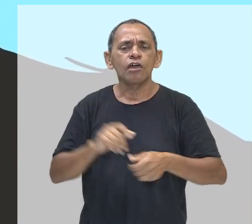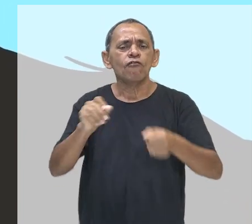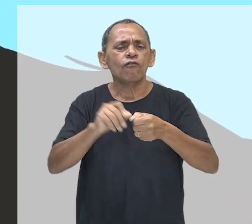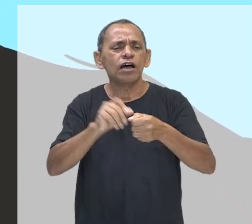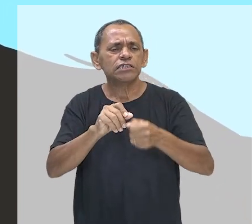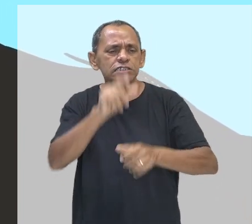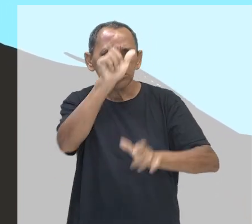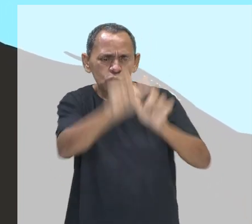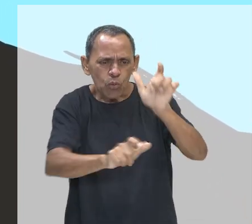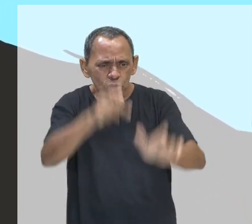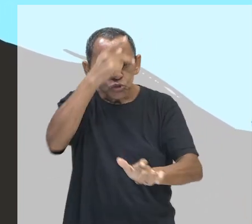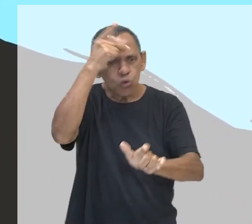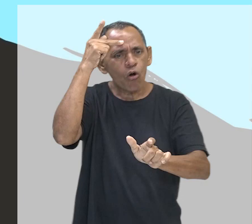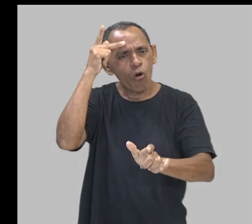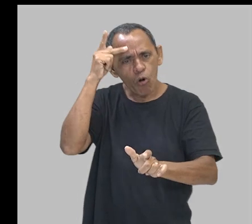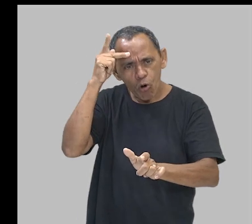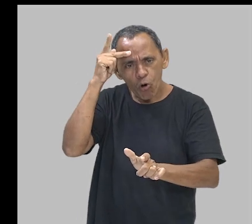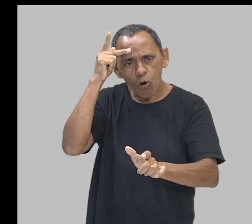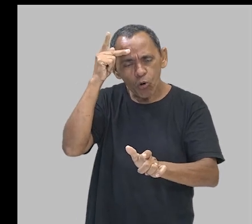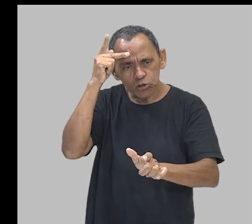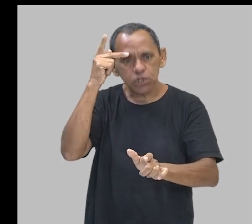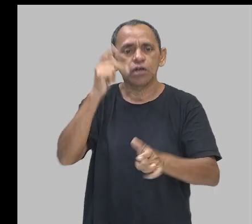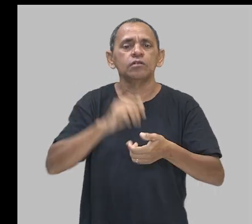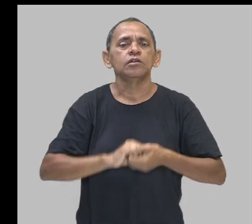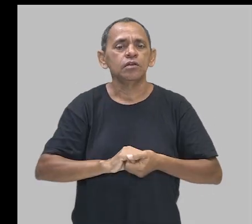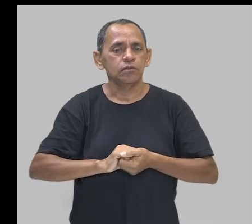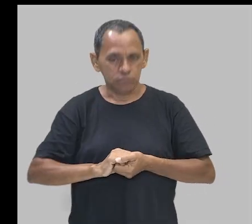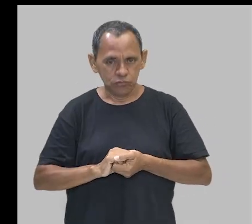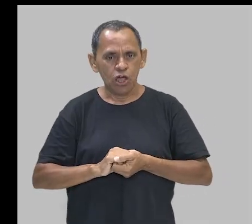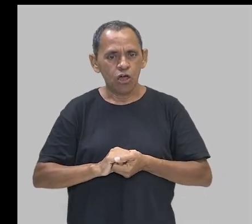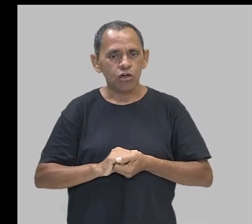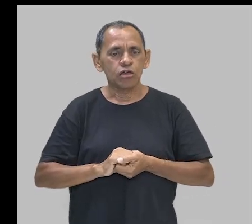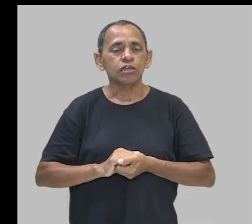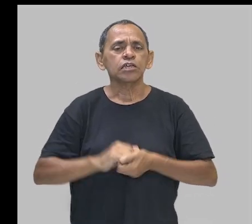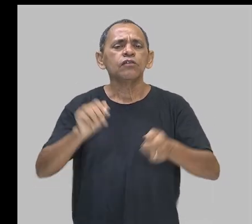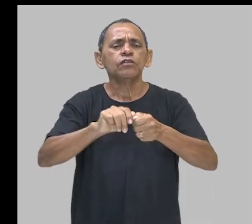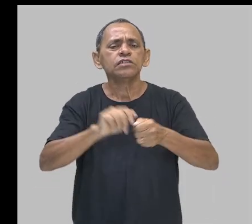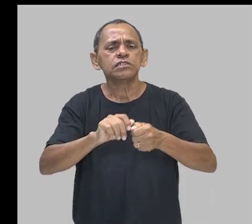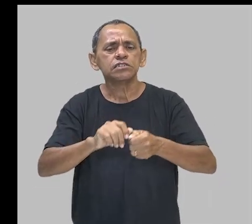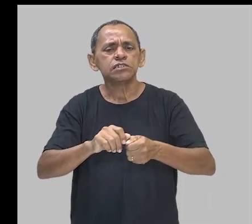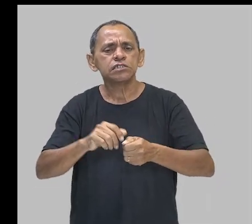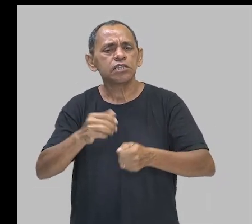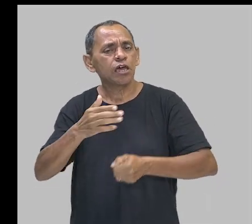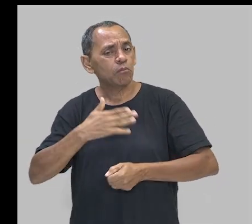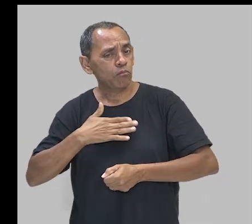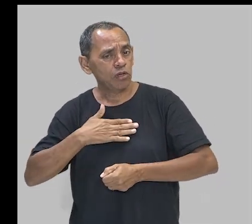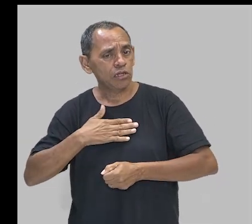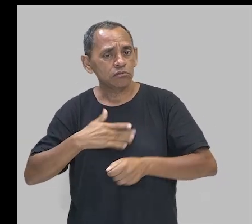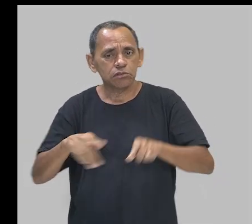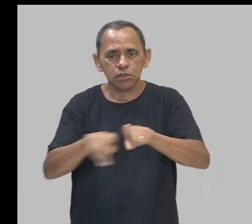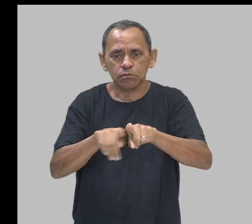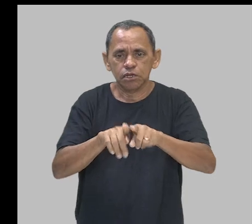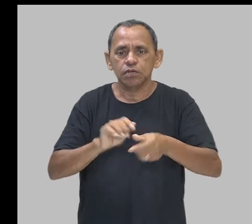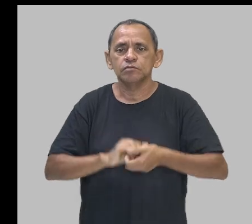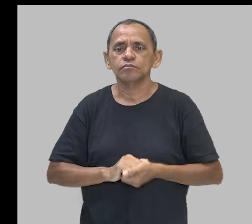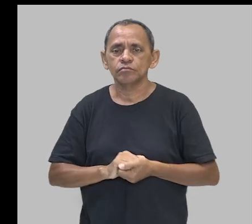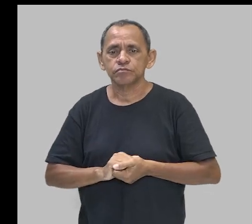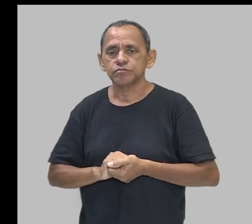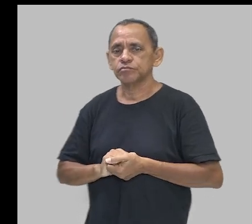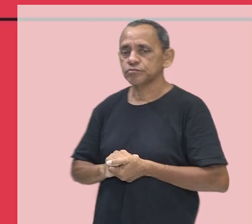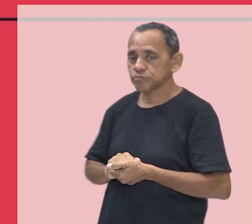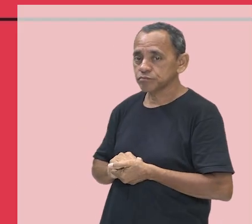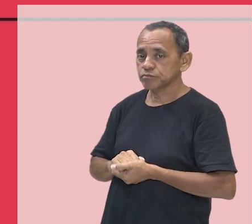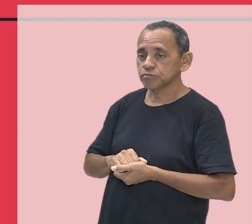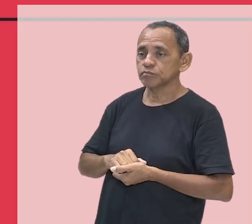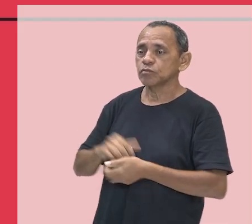feito a nós. Moral, por outro lado, refere-se aos valores e normas sociais que orientam nossas